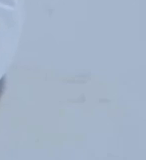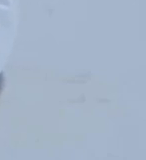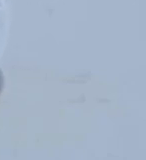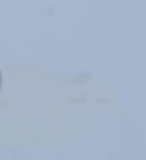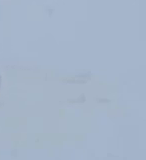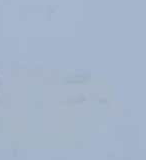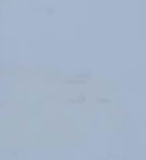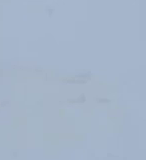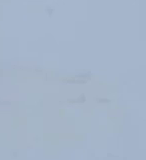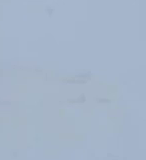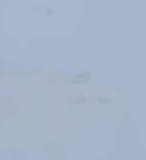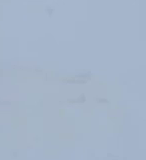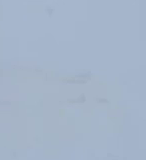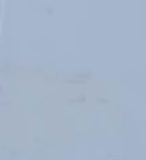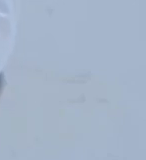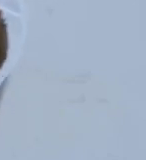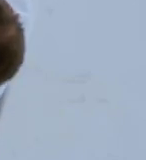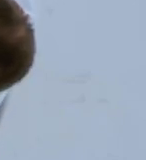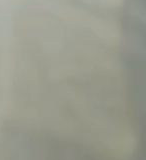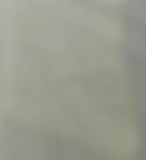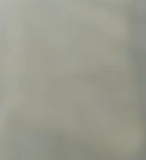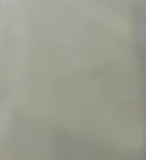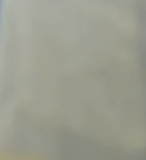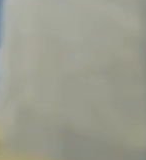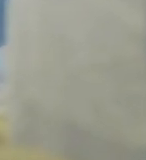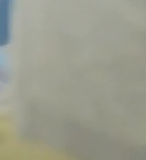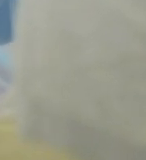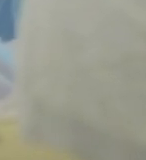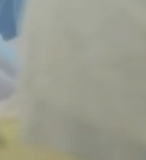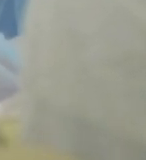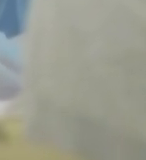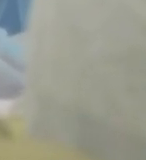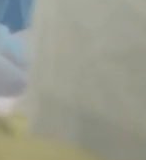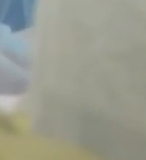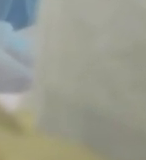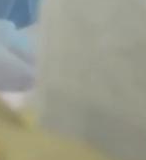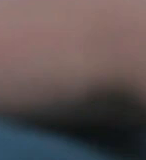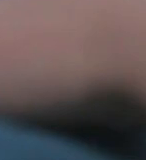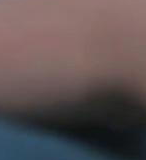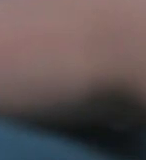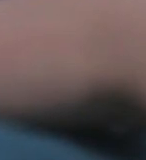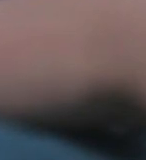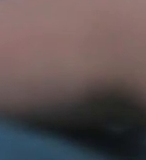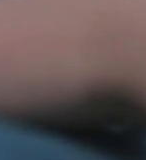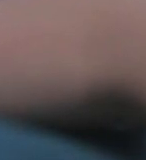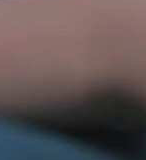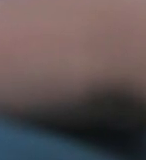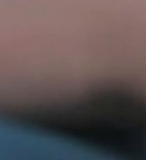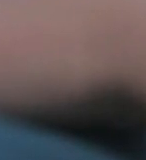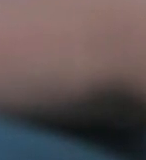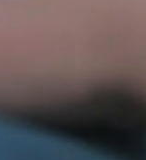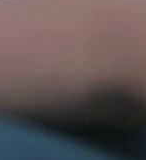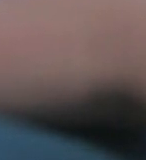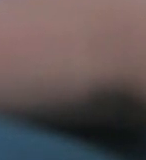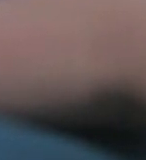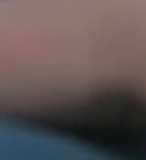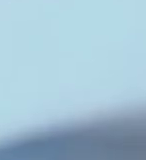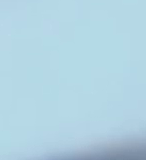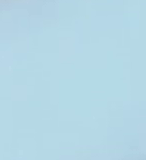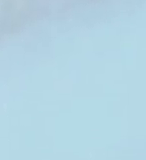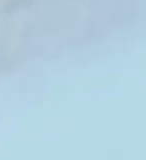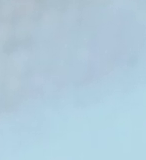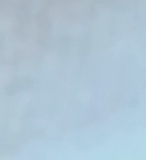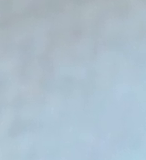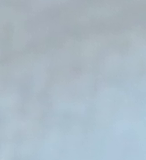nas negociações coletivas de trabalho, entre outros. São profissionais preparados para orientar a política hospitalar no estado